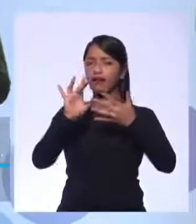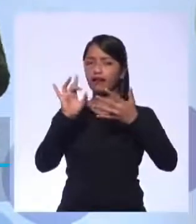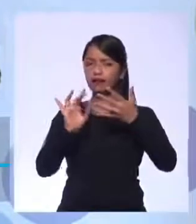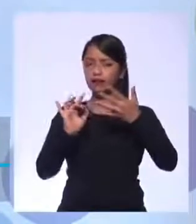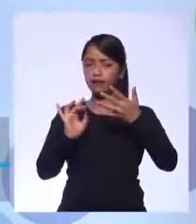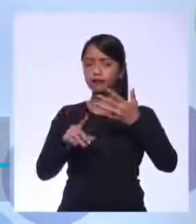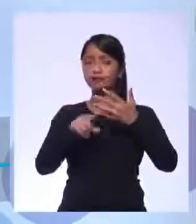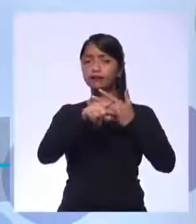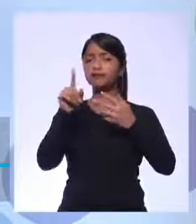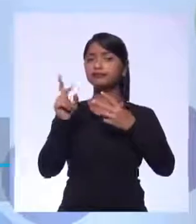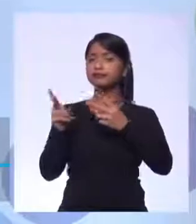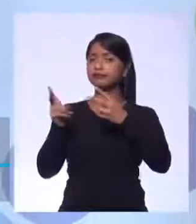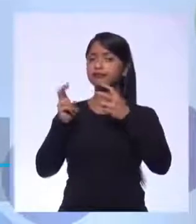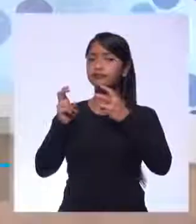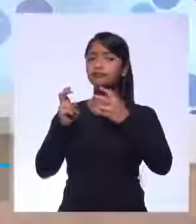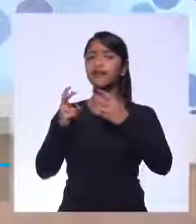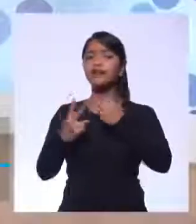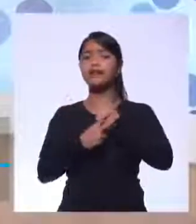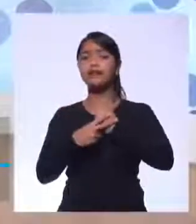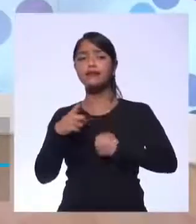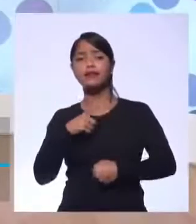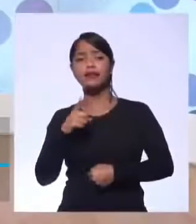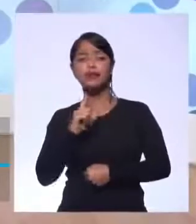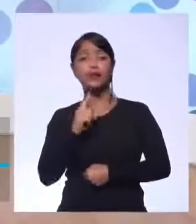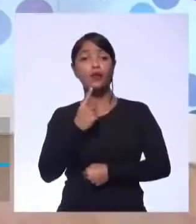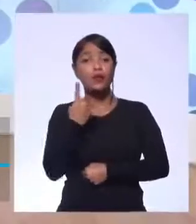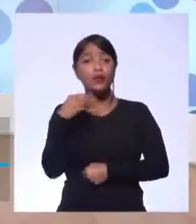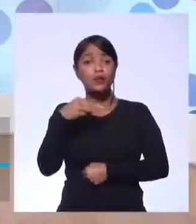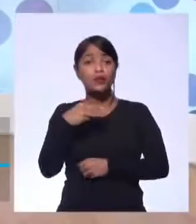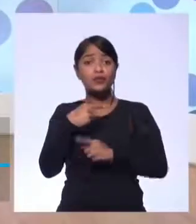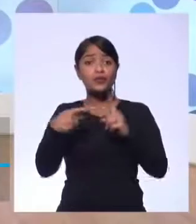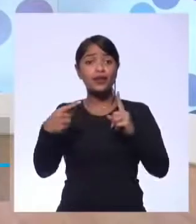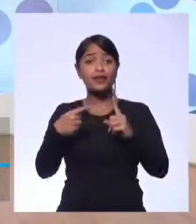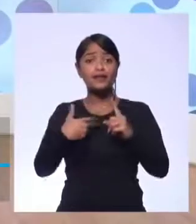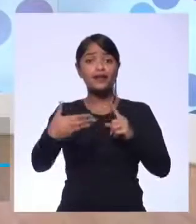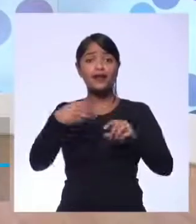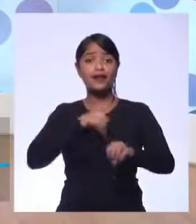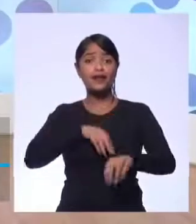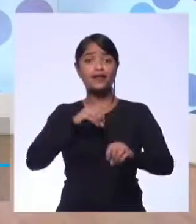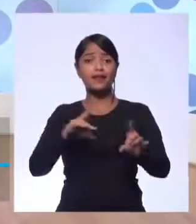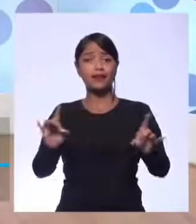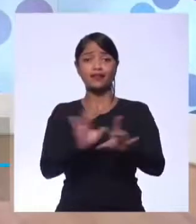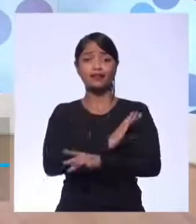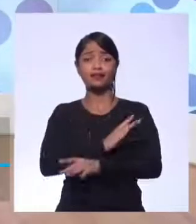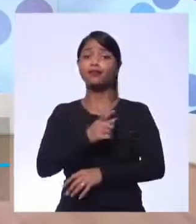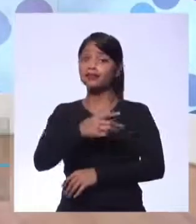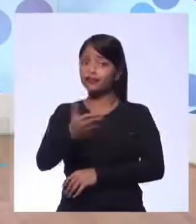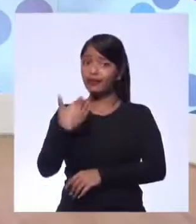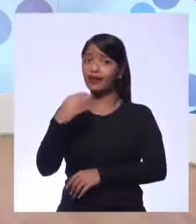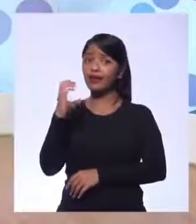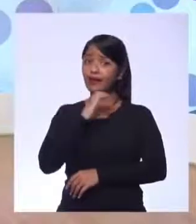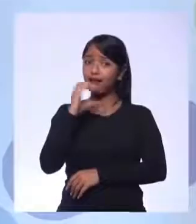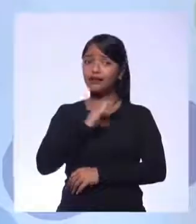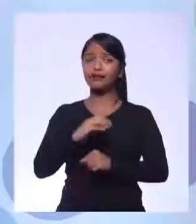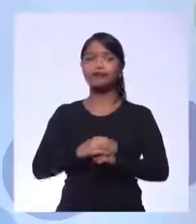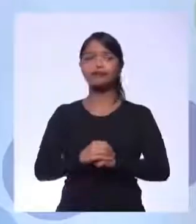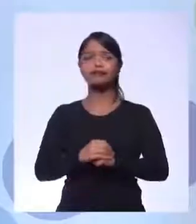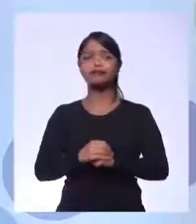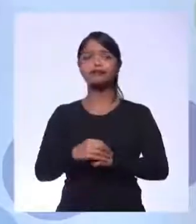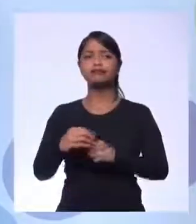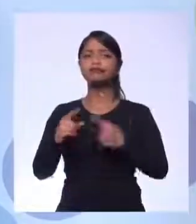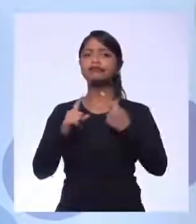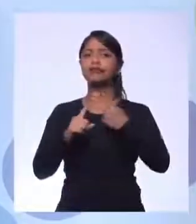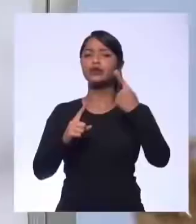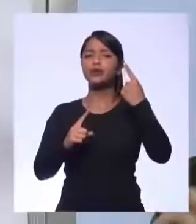vão observando se tem verbo. 1 minutinho e meio, bora lá. 1 minutinho e meio pra acabar. Pra ver acabar. o que vai. Gente, frase ou oração?